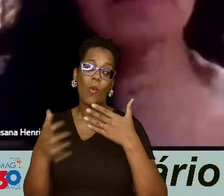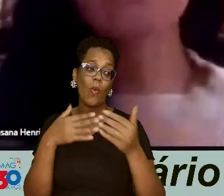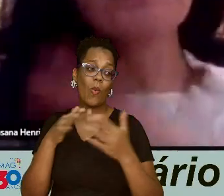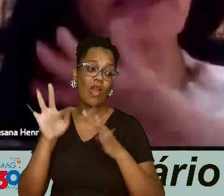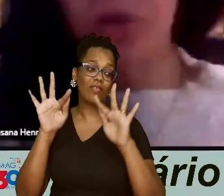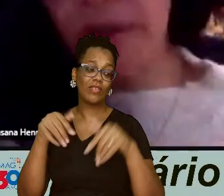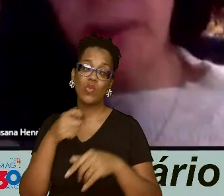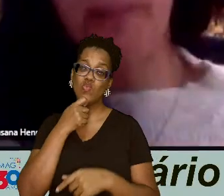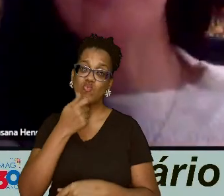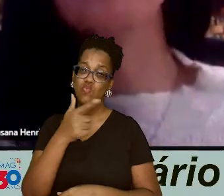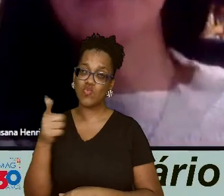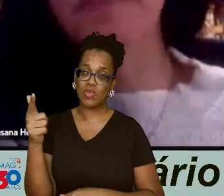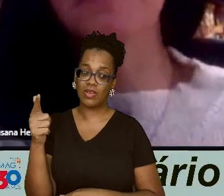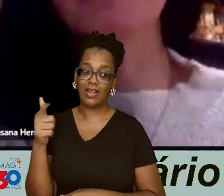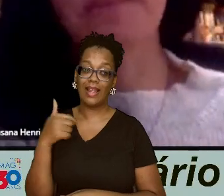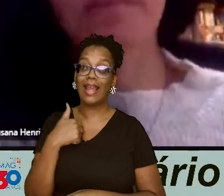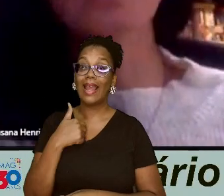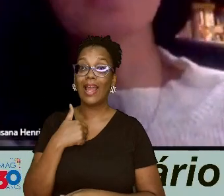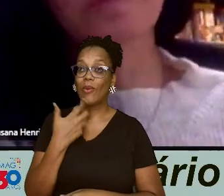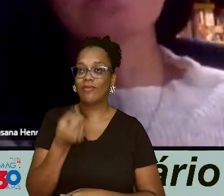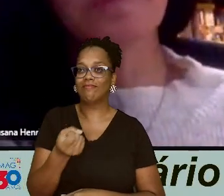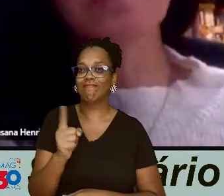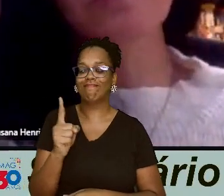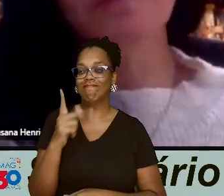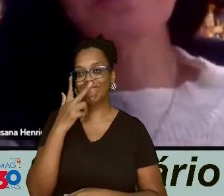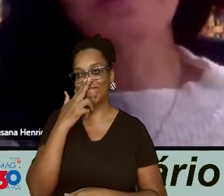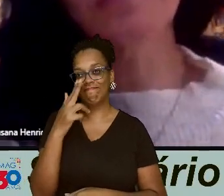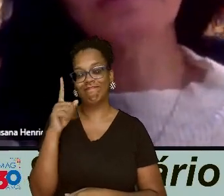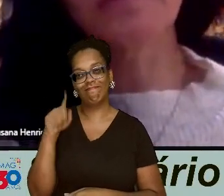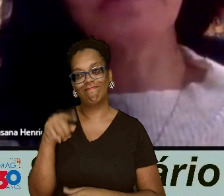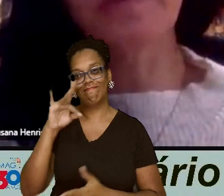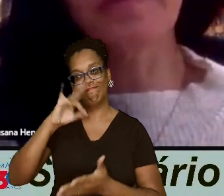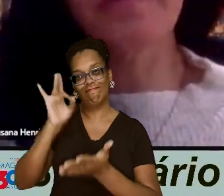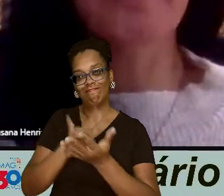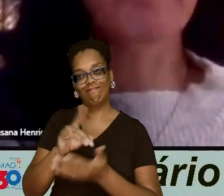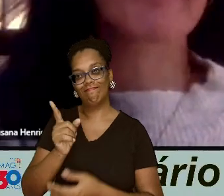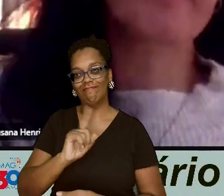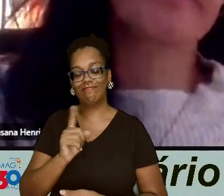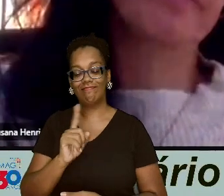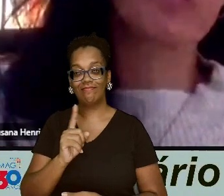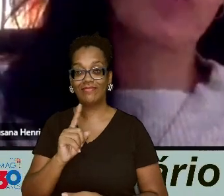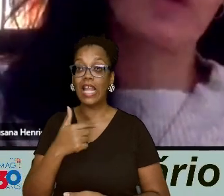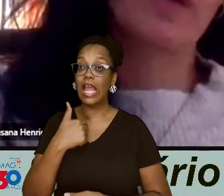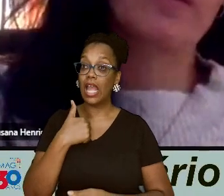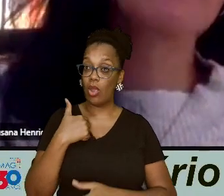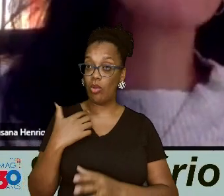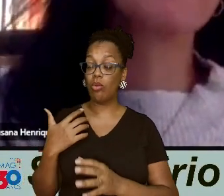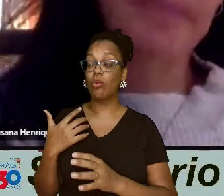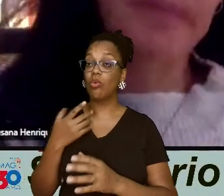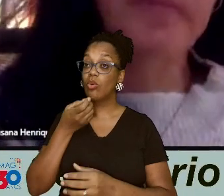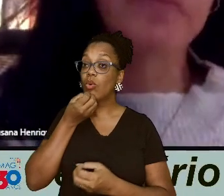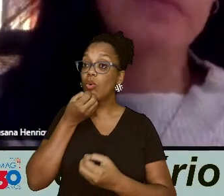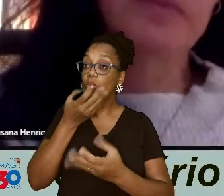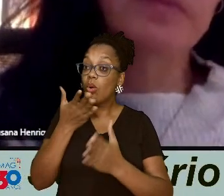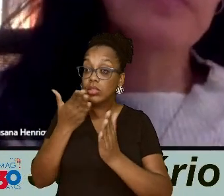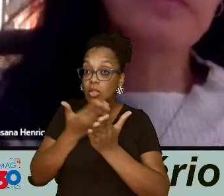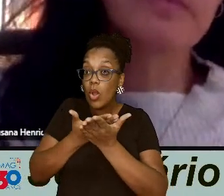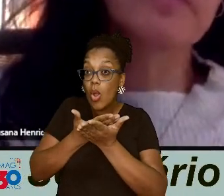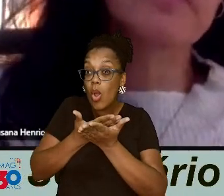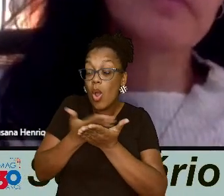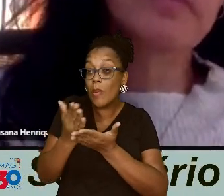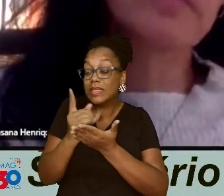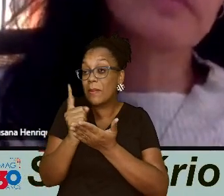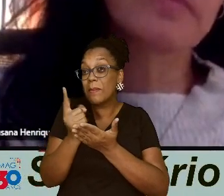fosse, eu não considero isso como efetivo. E eu conto o termo inicial a partir da primeira